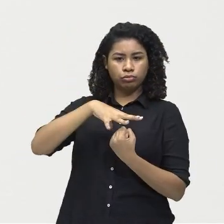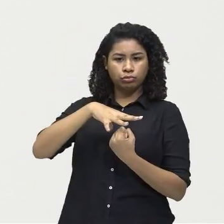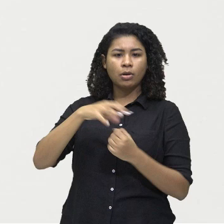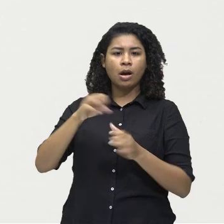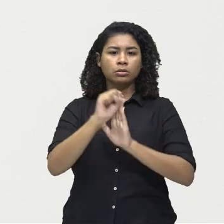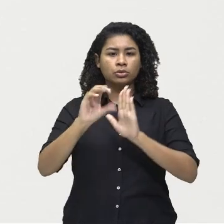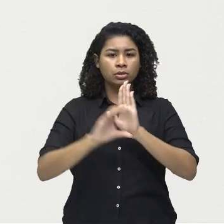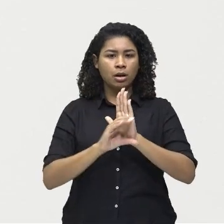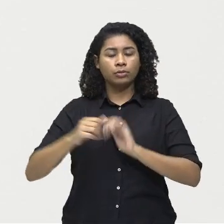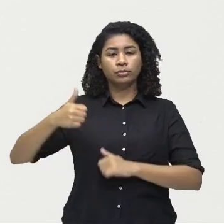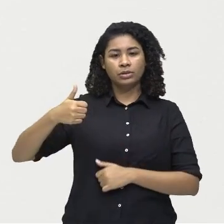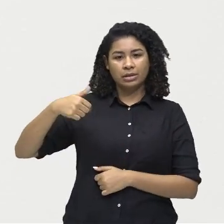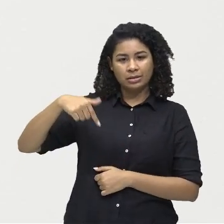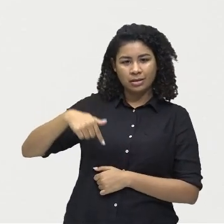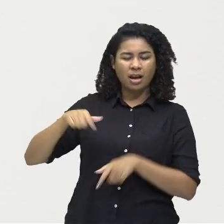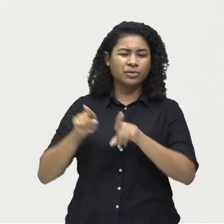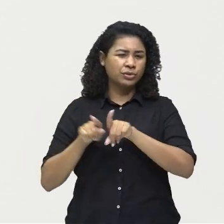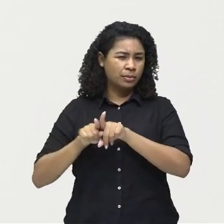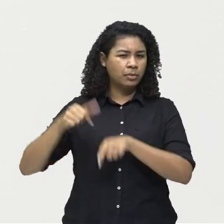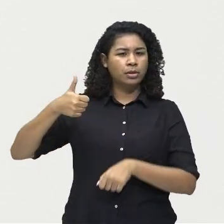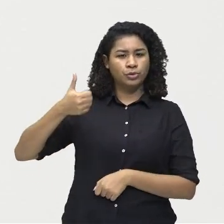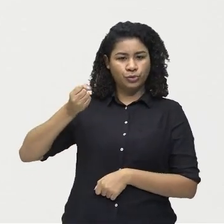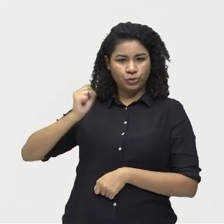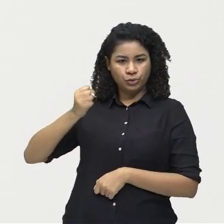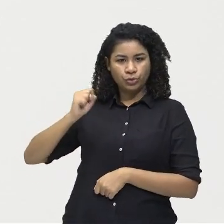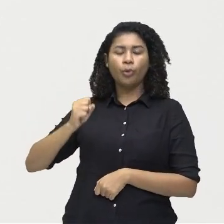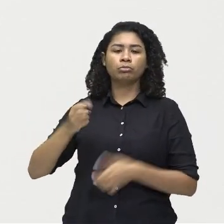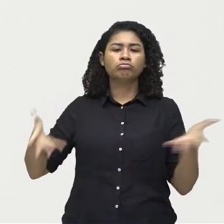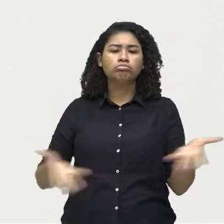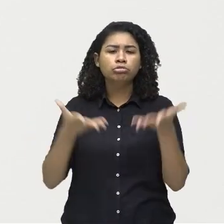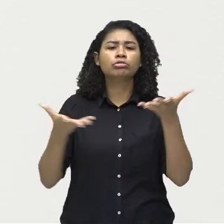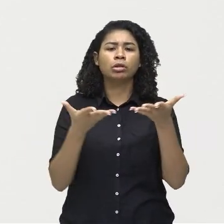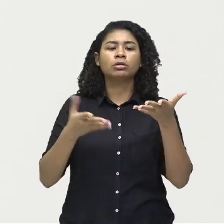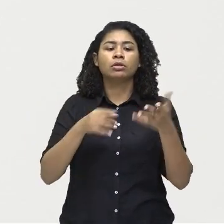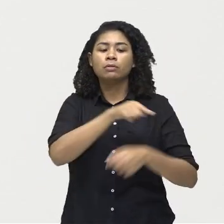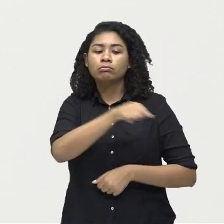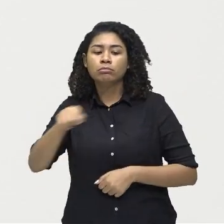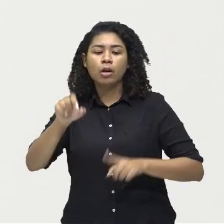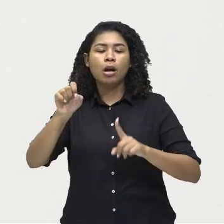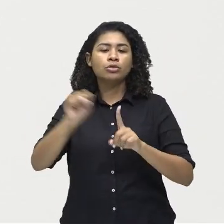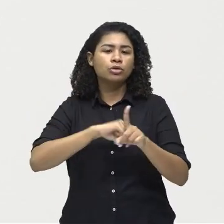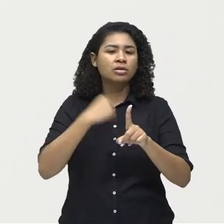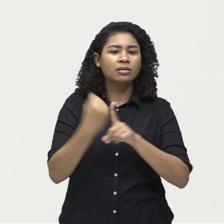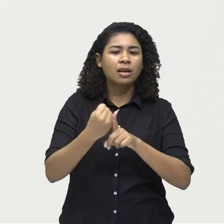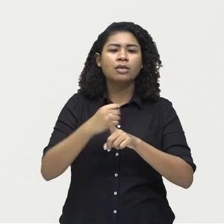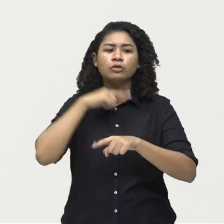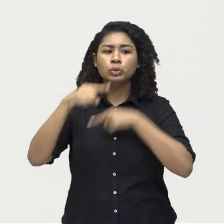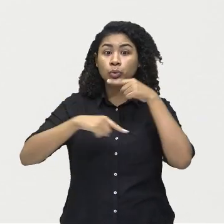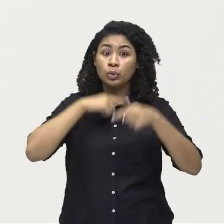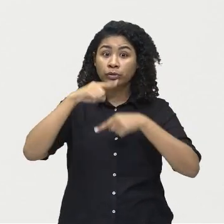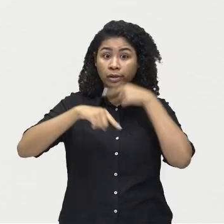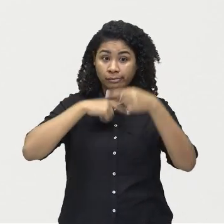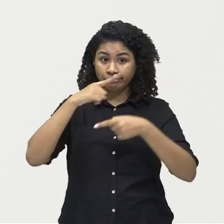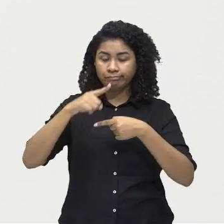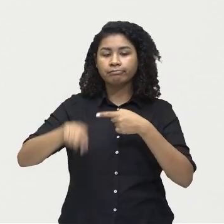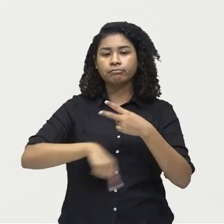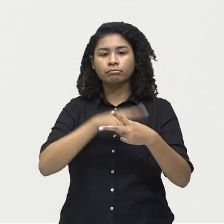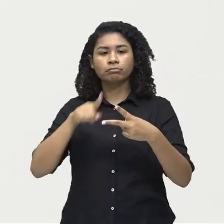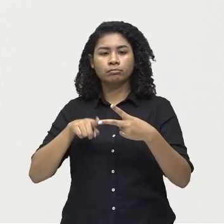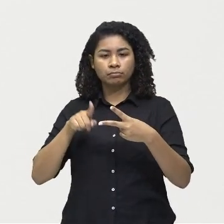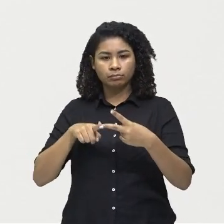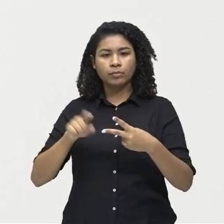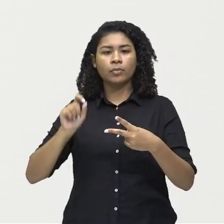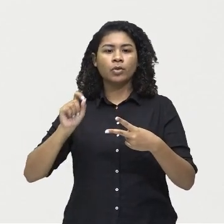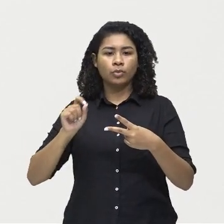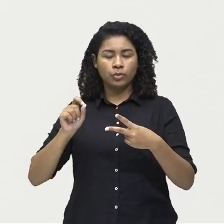que veio para questionar a sociedade pautada em privilégios. O segundo argumento é o